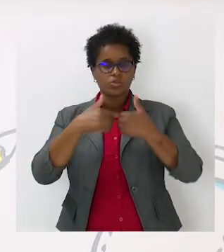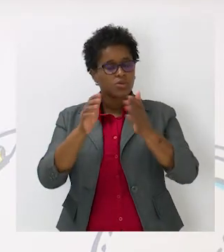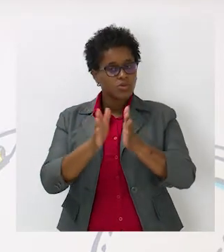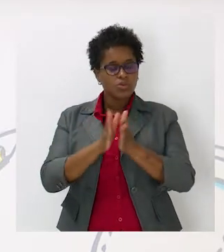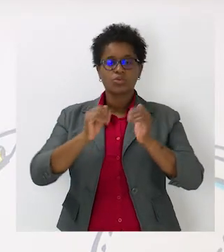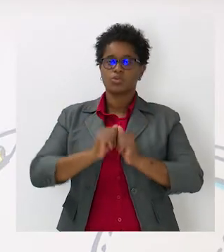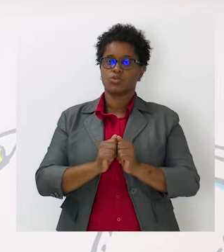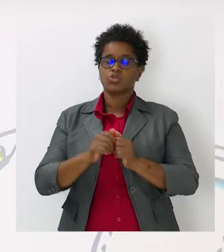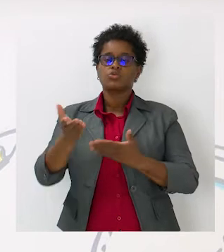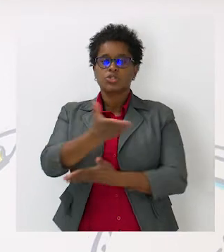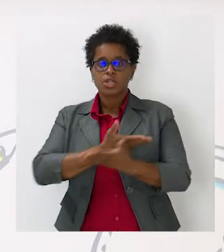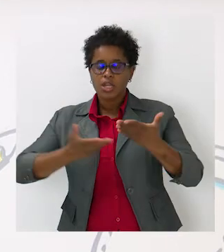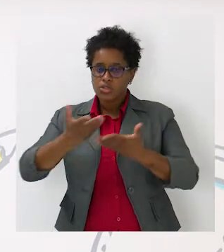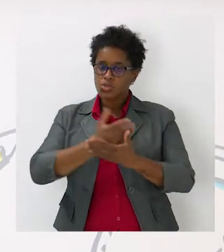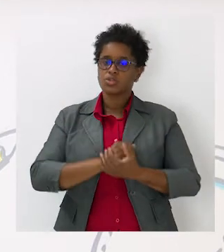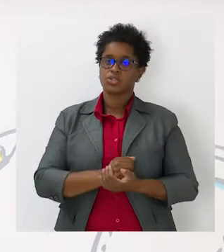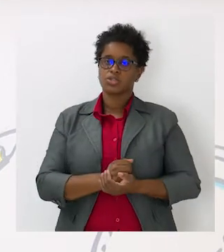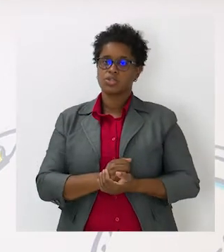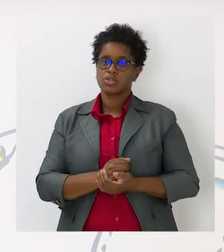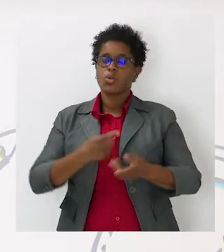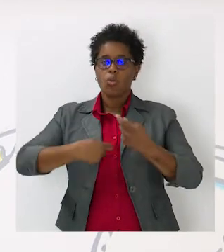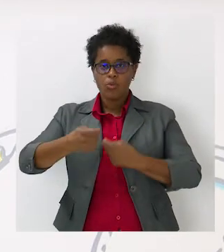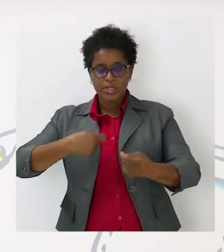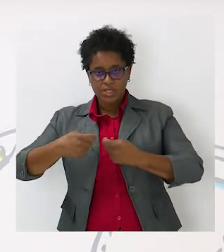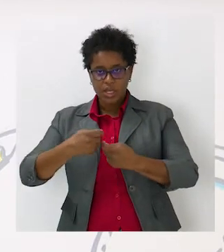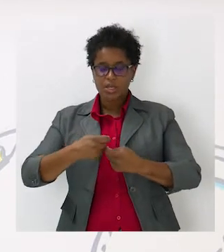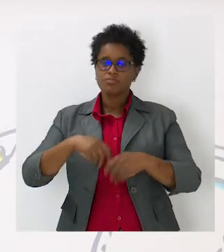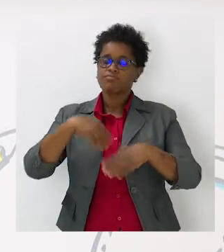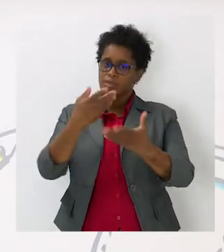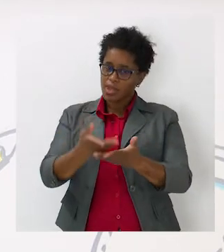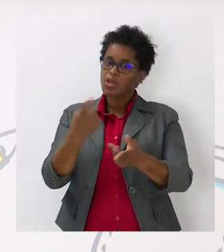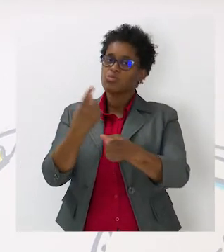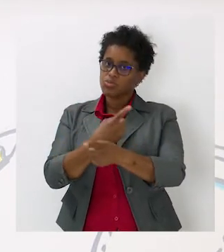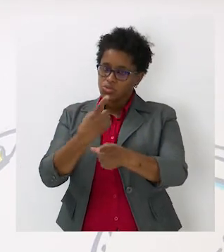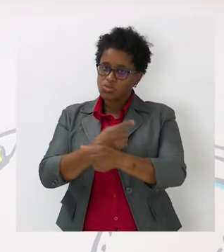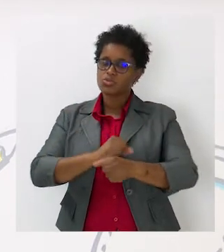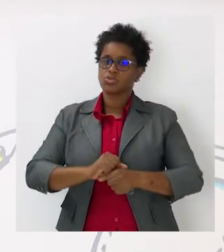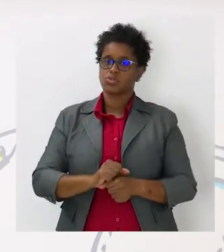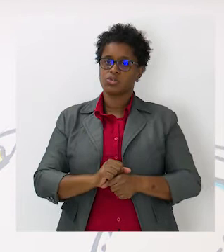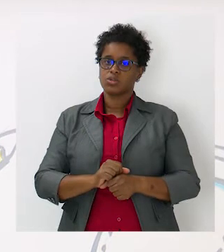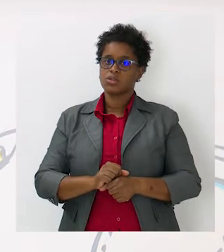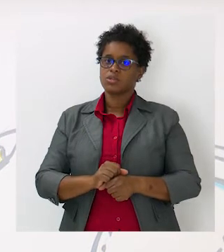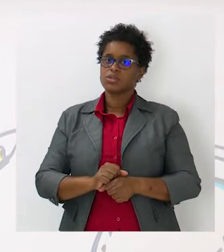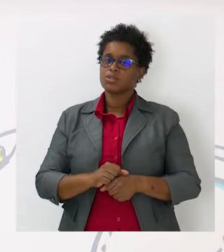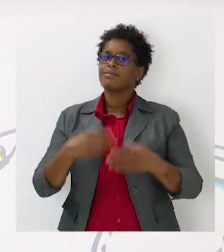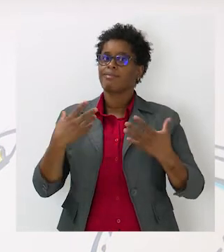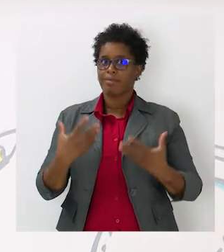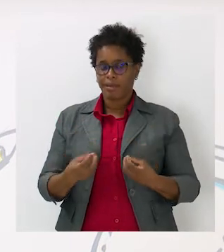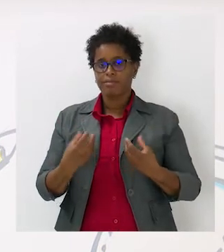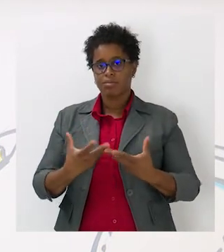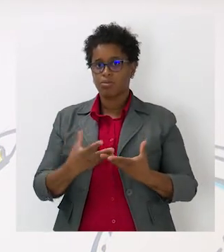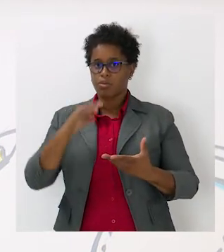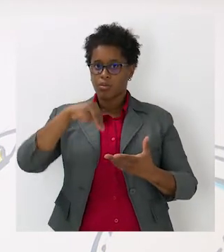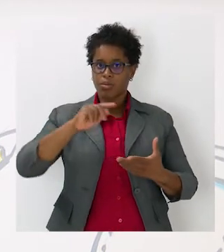sobretudo pelas relações comerciais. Ofereciam produtos de que